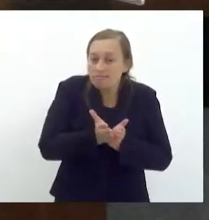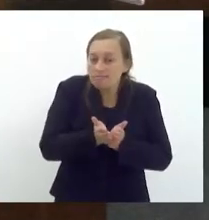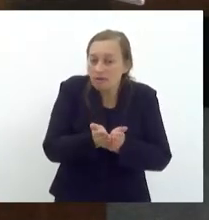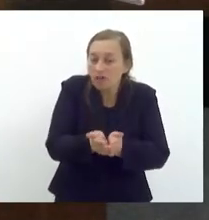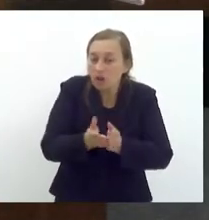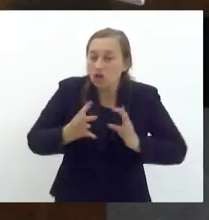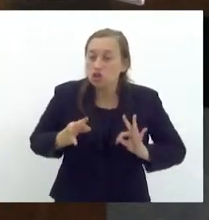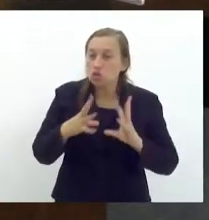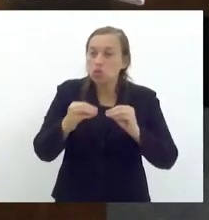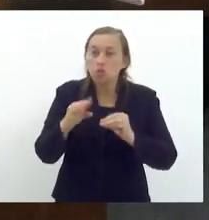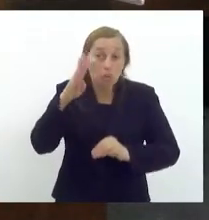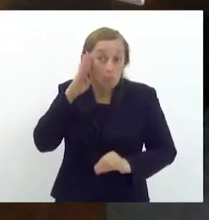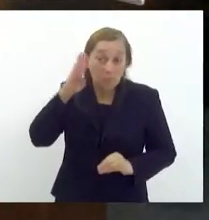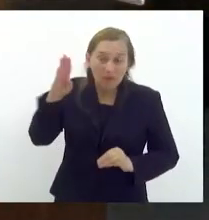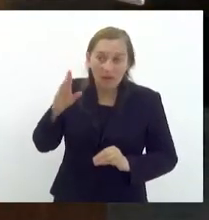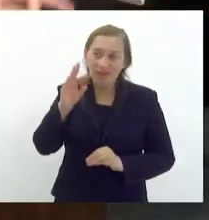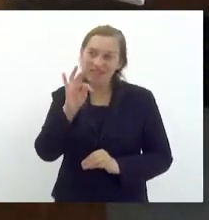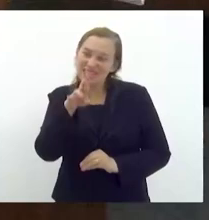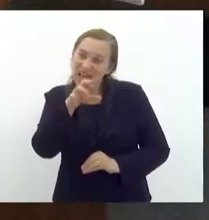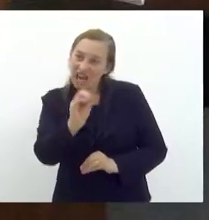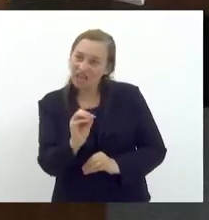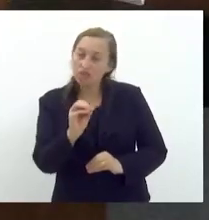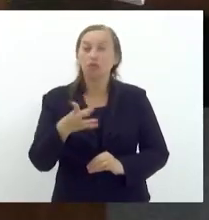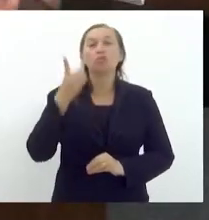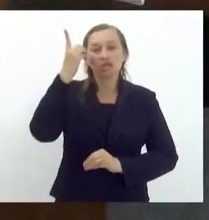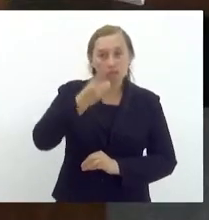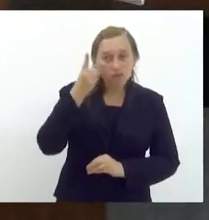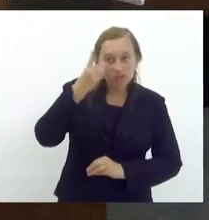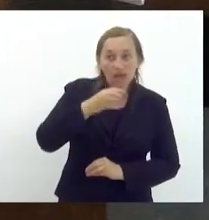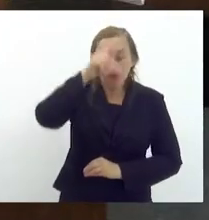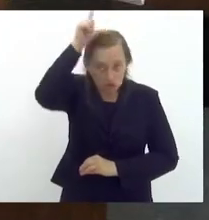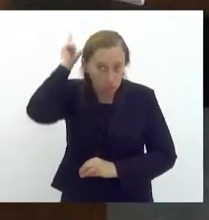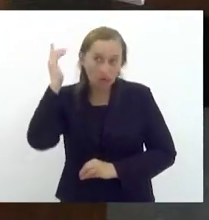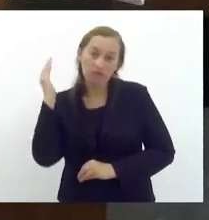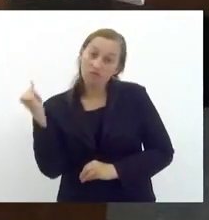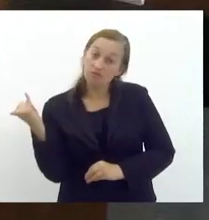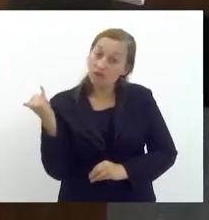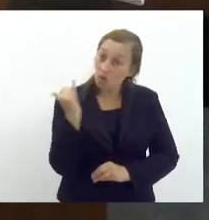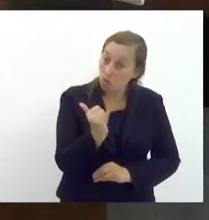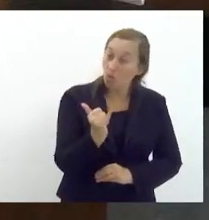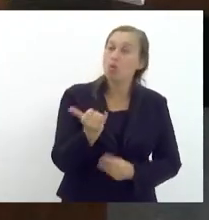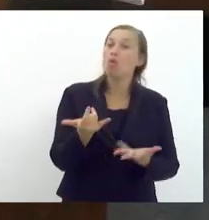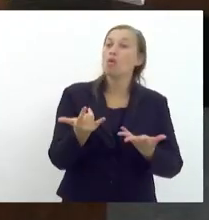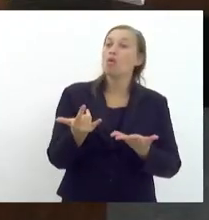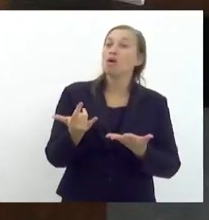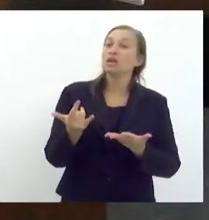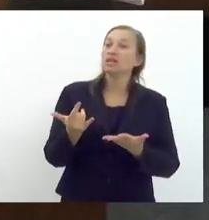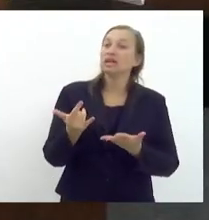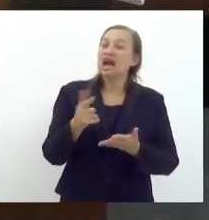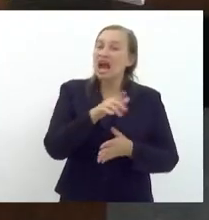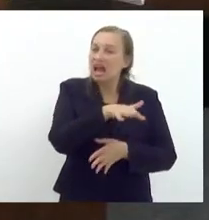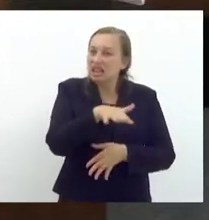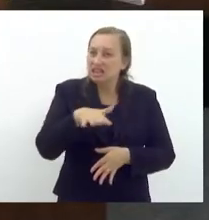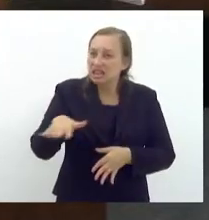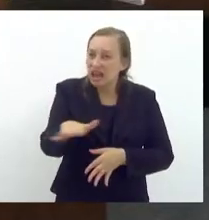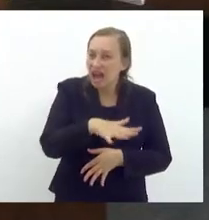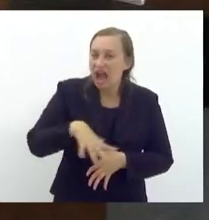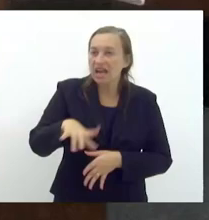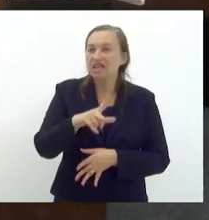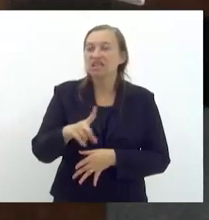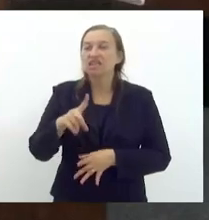todos os principais estaleiros como Deputado Luiz Paulo aqui acabou de falar ali naquela reta ali eh da Linha Vermelha em direção